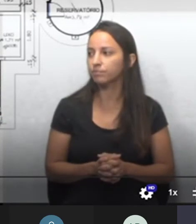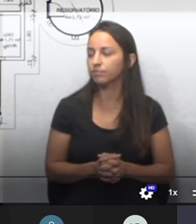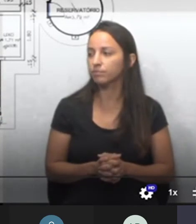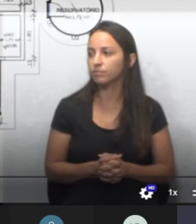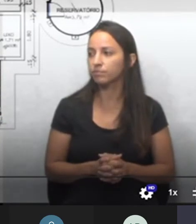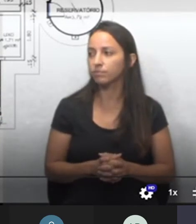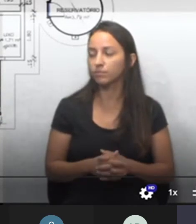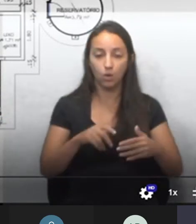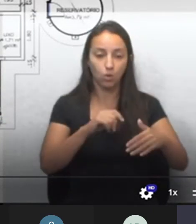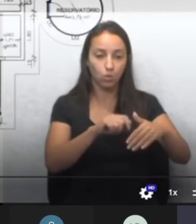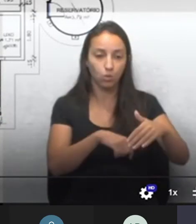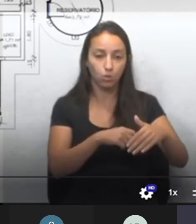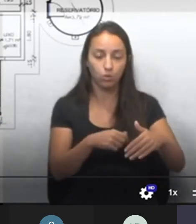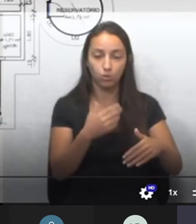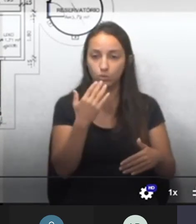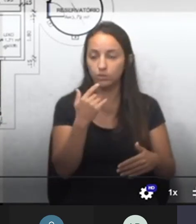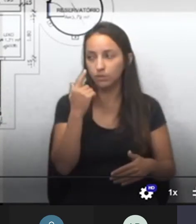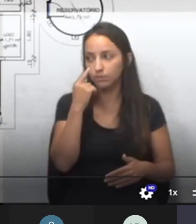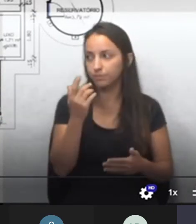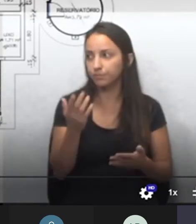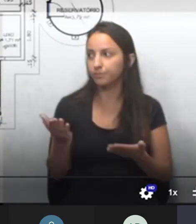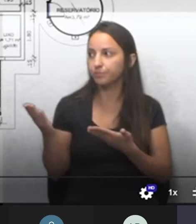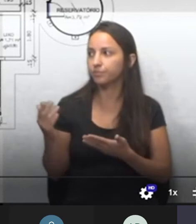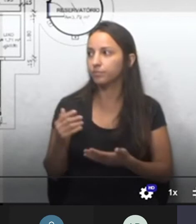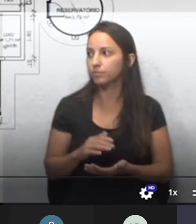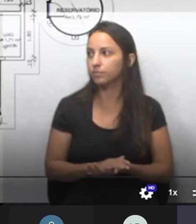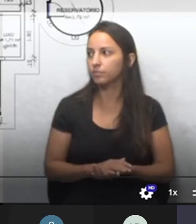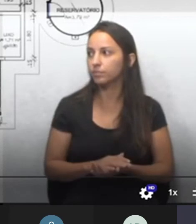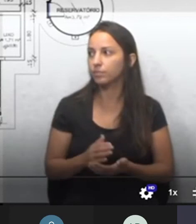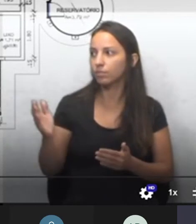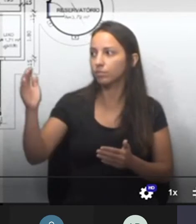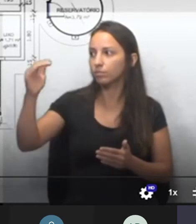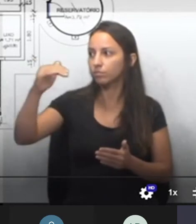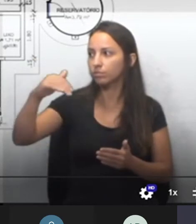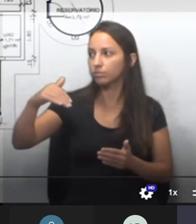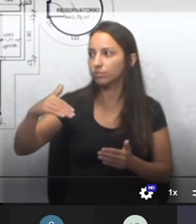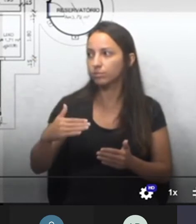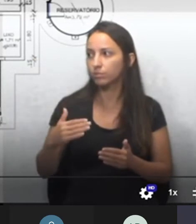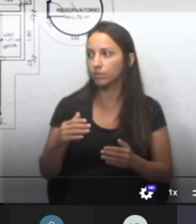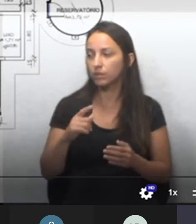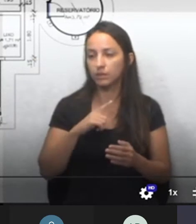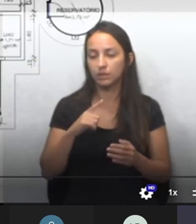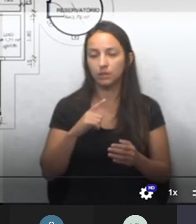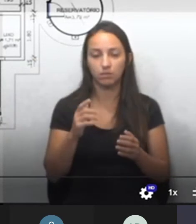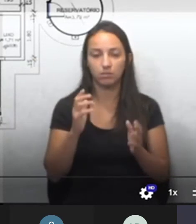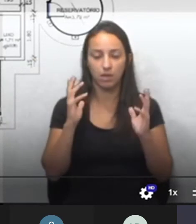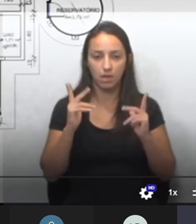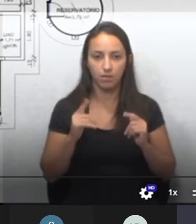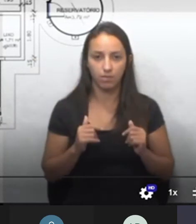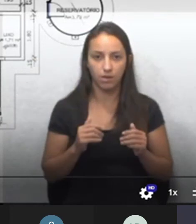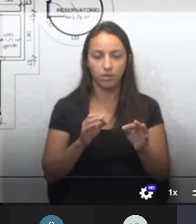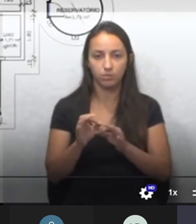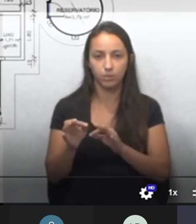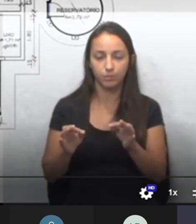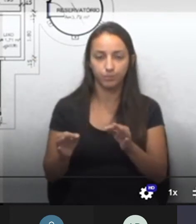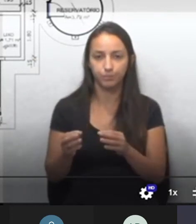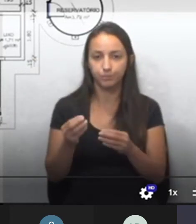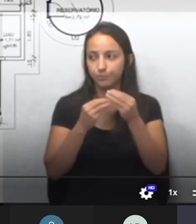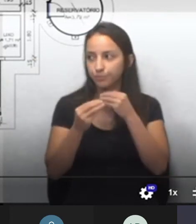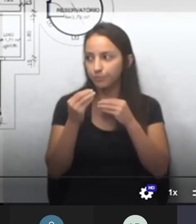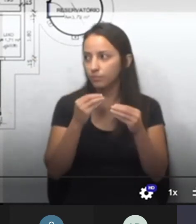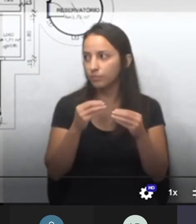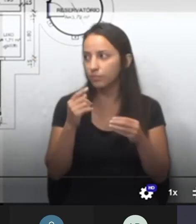Bom, cozinha. Observa aqui, entre o alimento aqui, tem a triagem e lavagem. Então, observe que tem